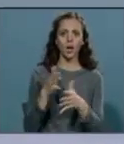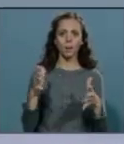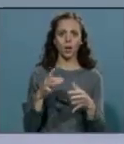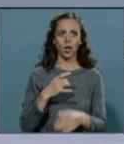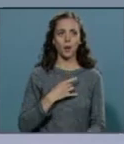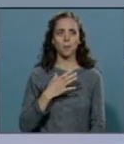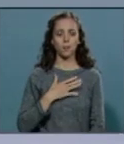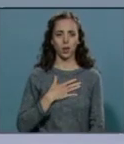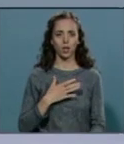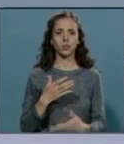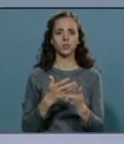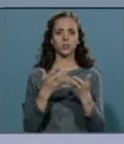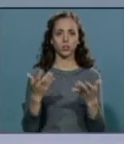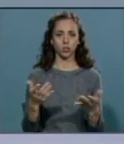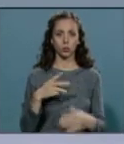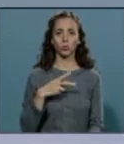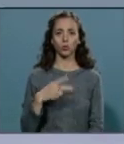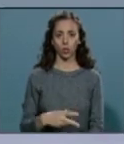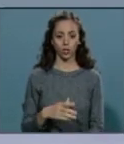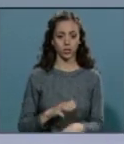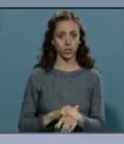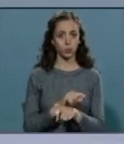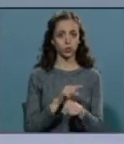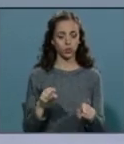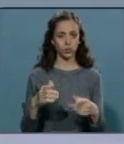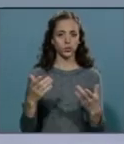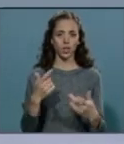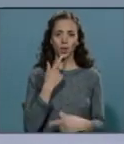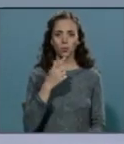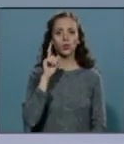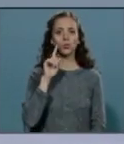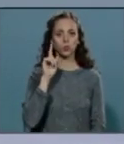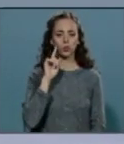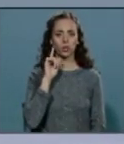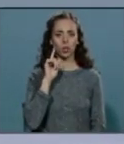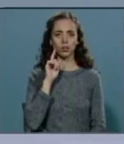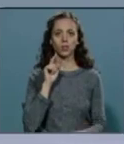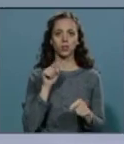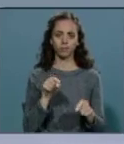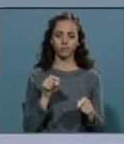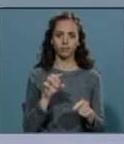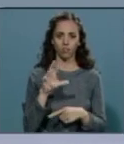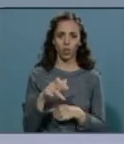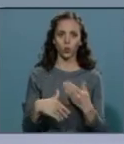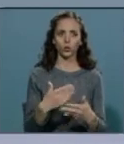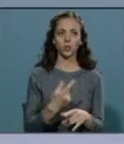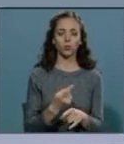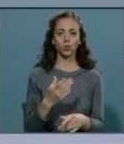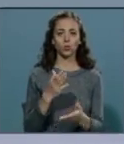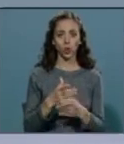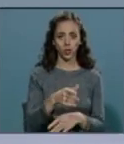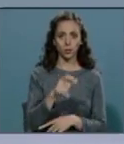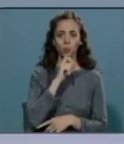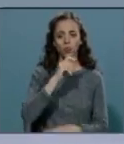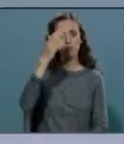maioria das empresas portuguesas importante porque é muito importante e que isto vai acontecer porque só assim